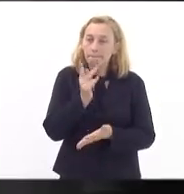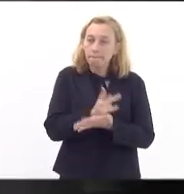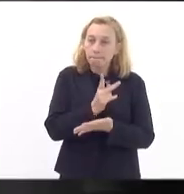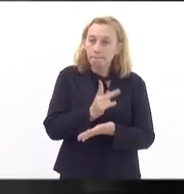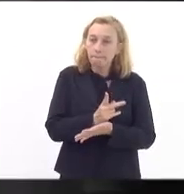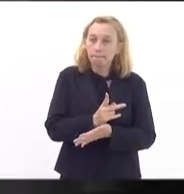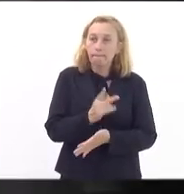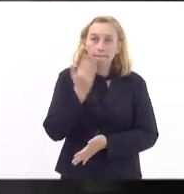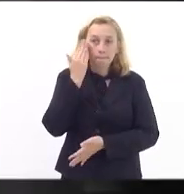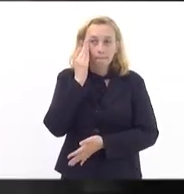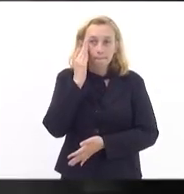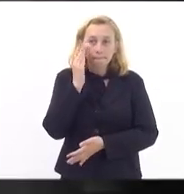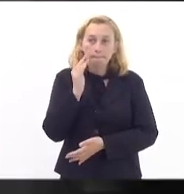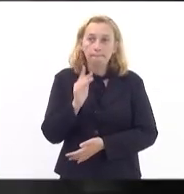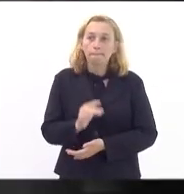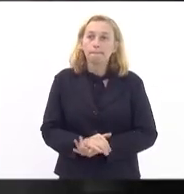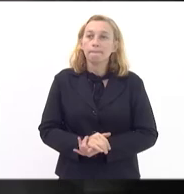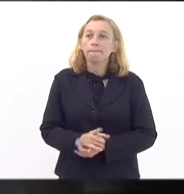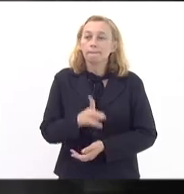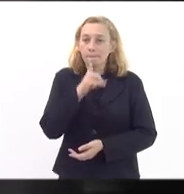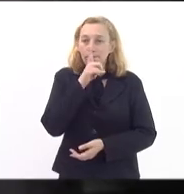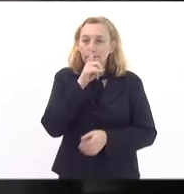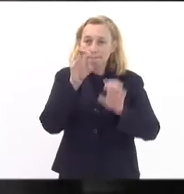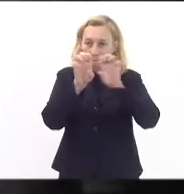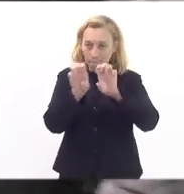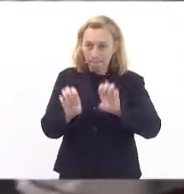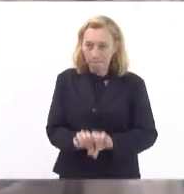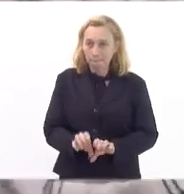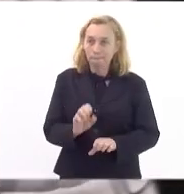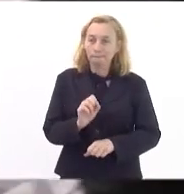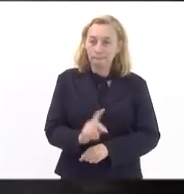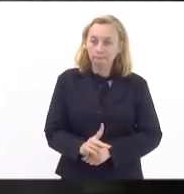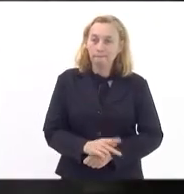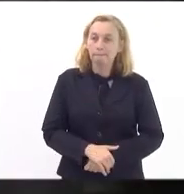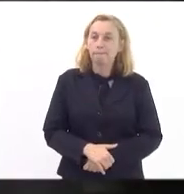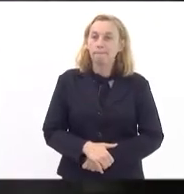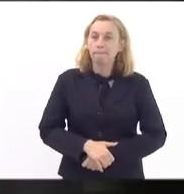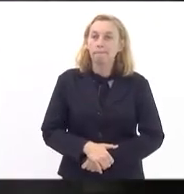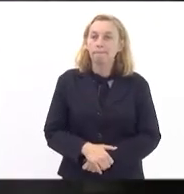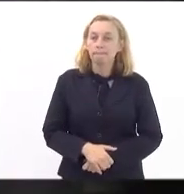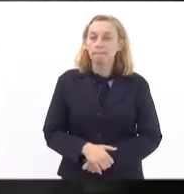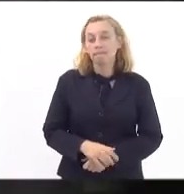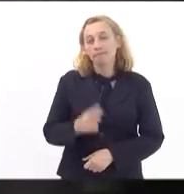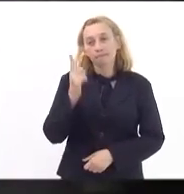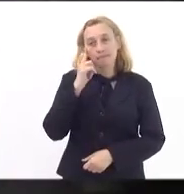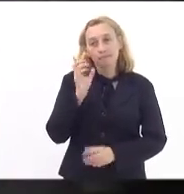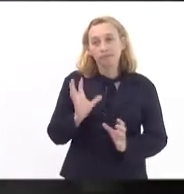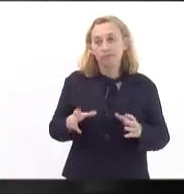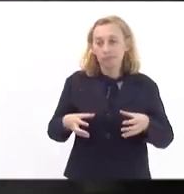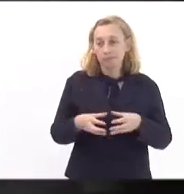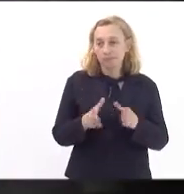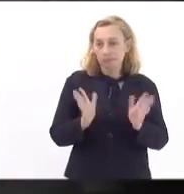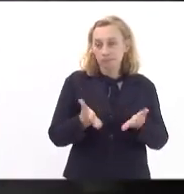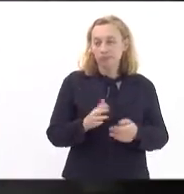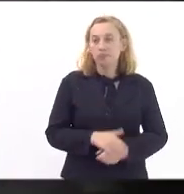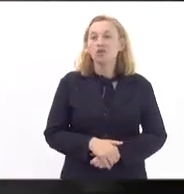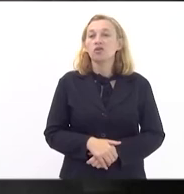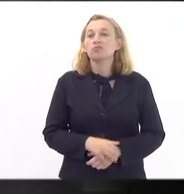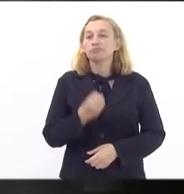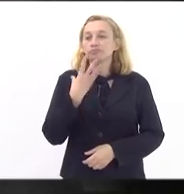mas silêncio estrutural excelente estrutura então eu me referia ao conjuntural imediata né